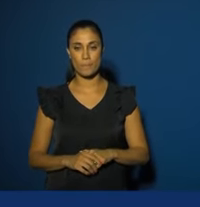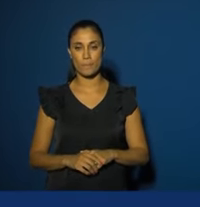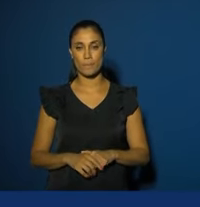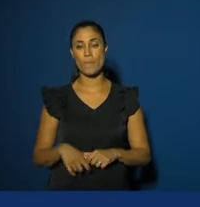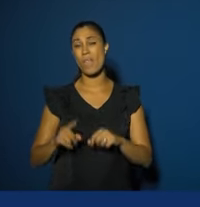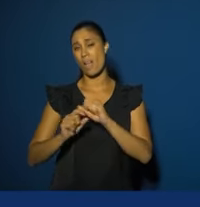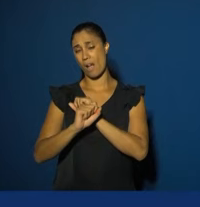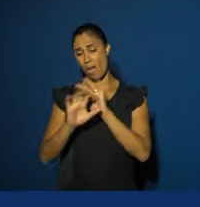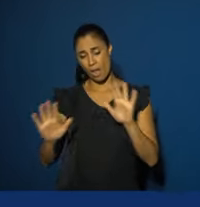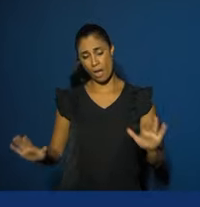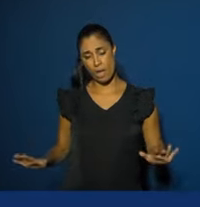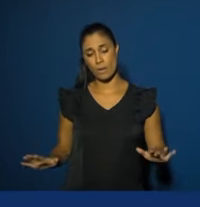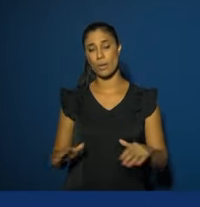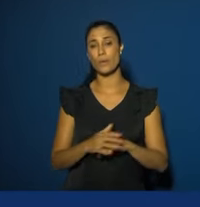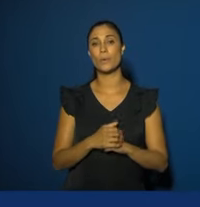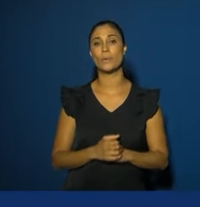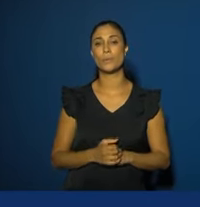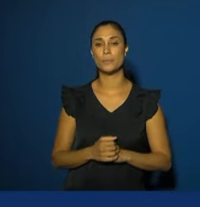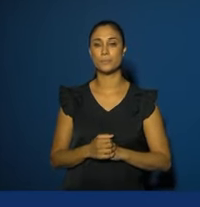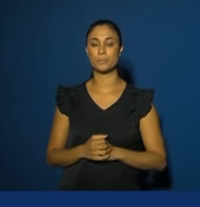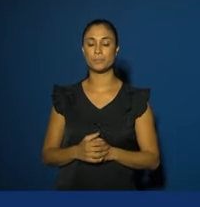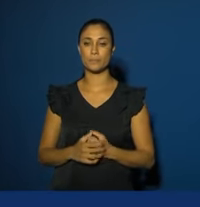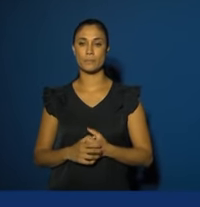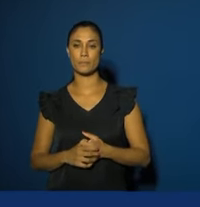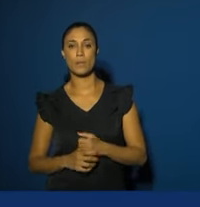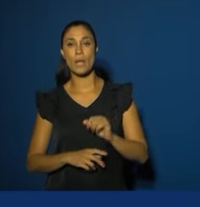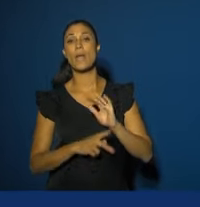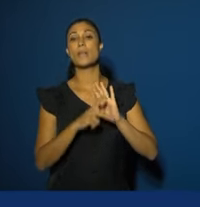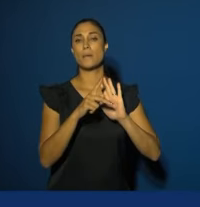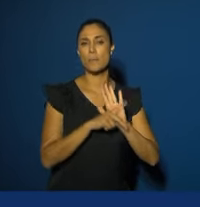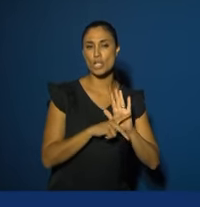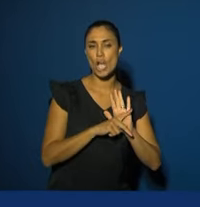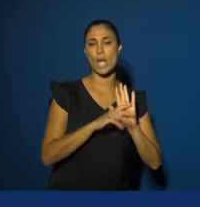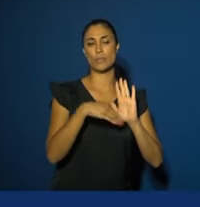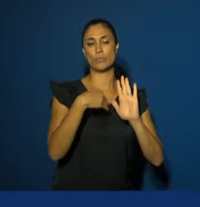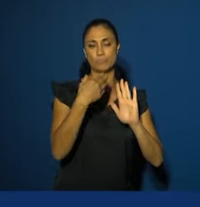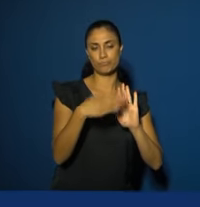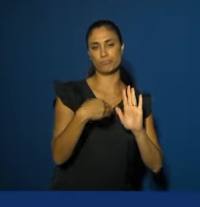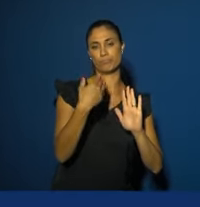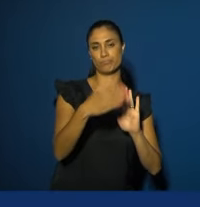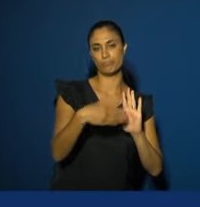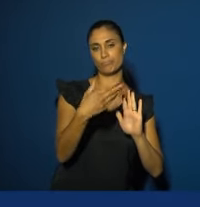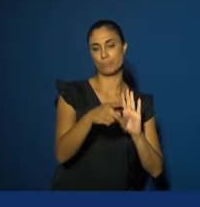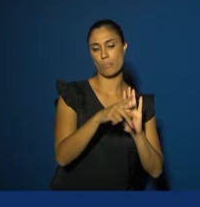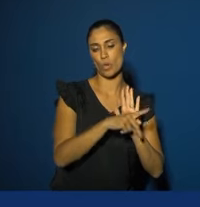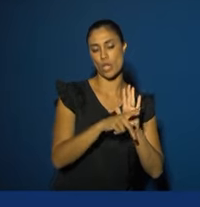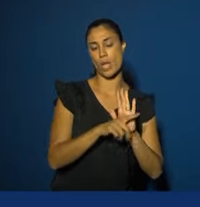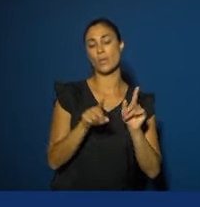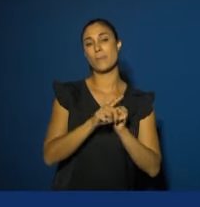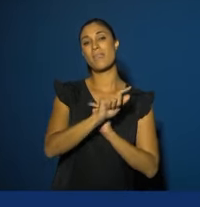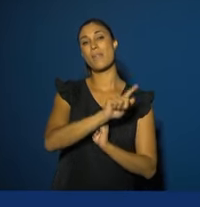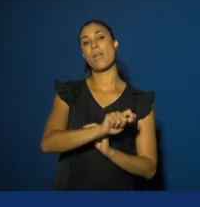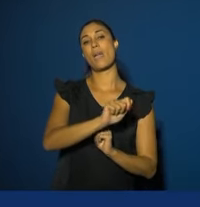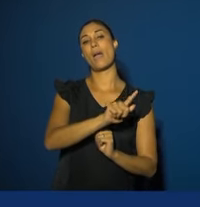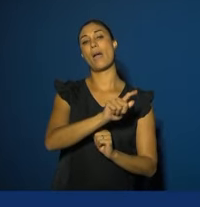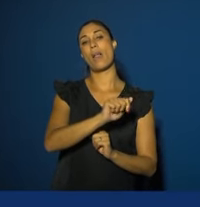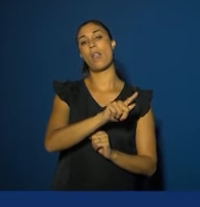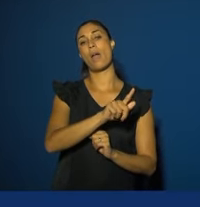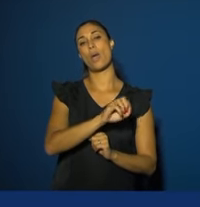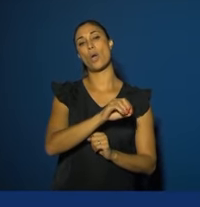é claro que projeto a projeto e na medida em que Alagoa saiu